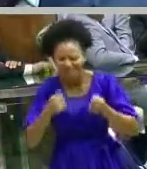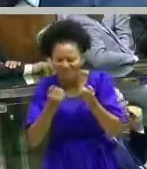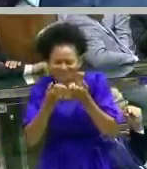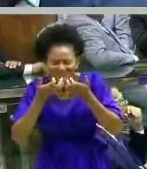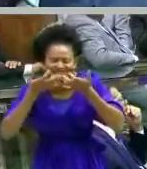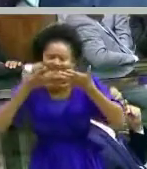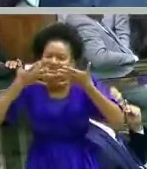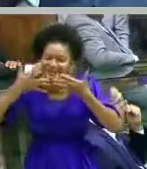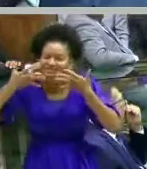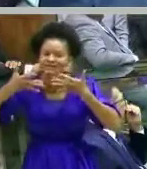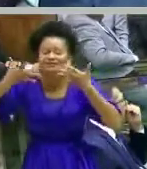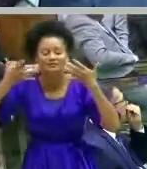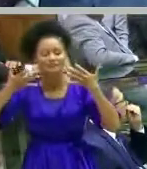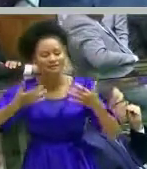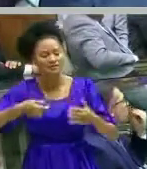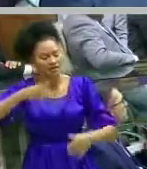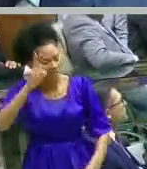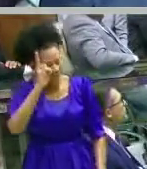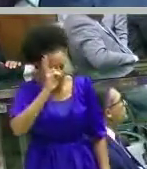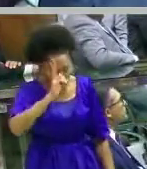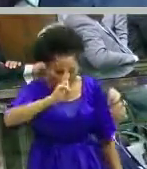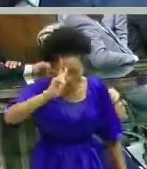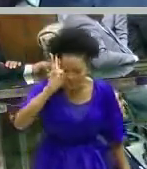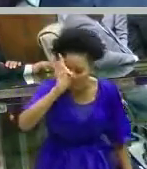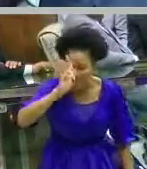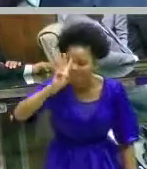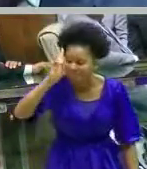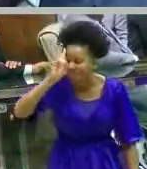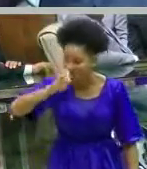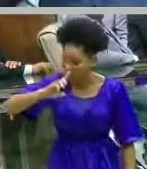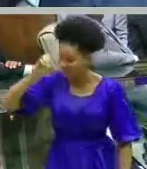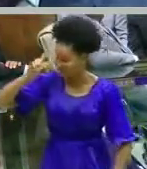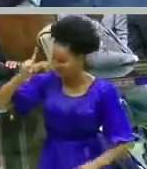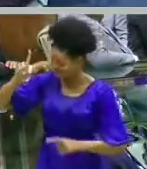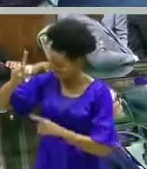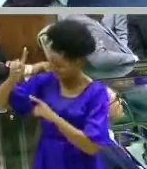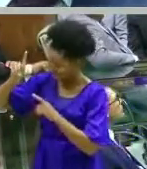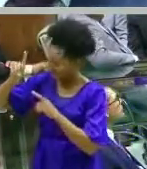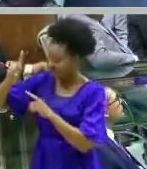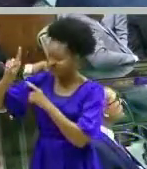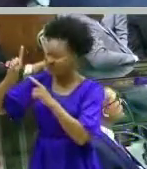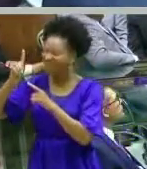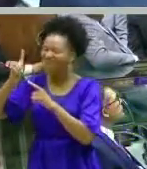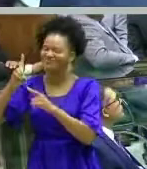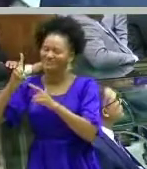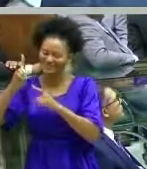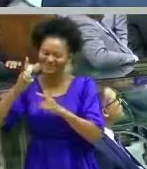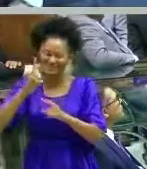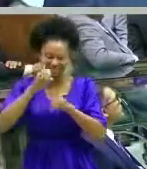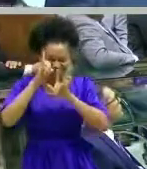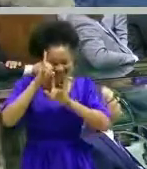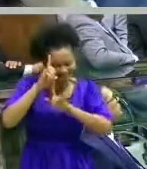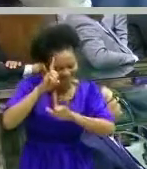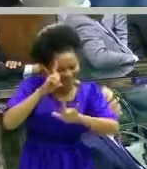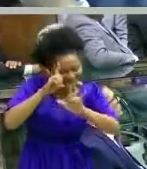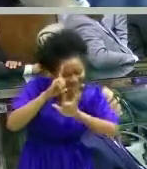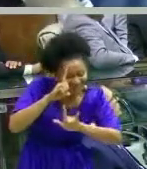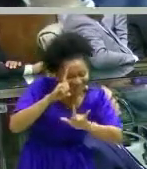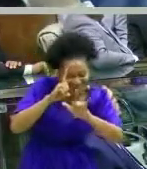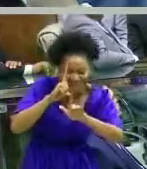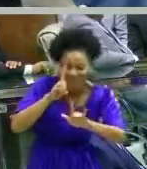coração. Te lembras que eu ainda te amo. Sou